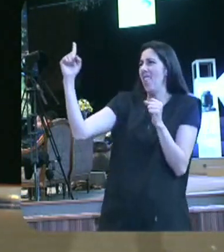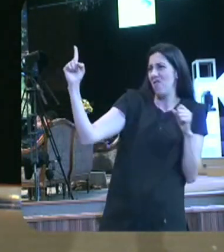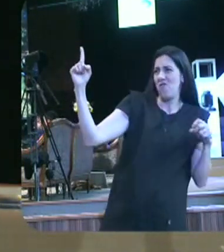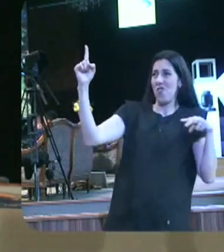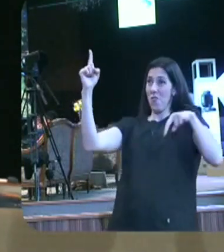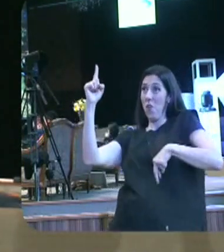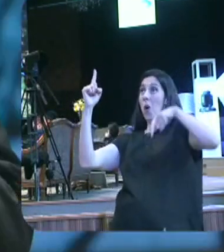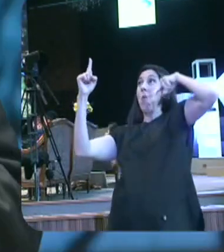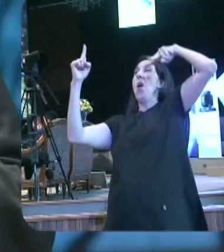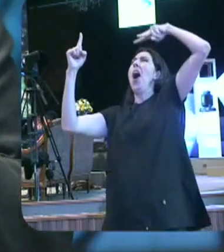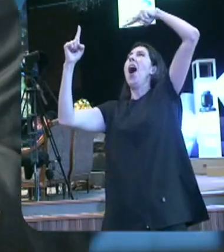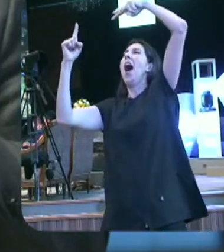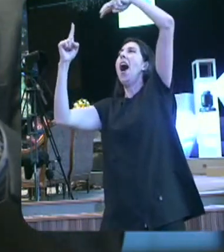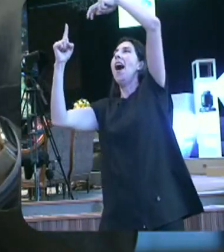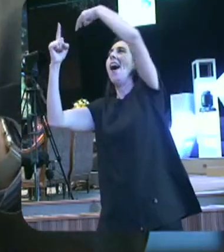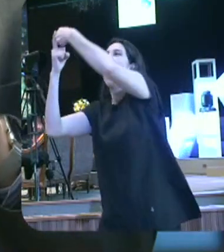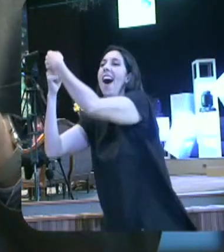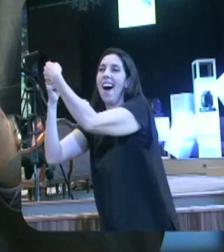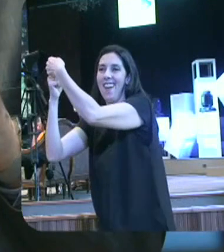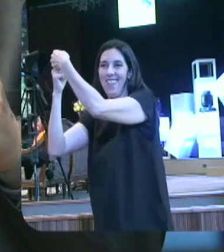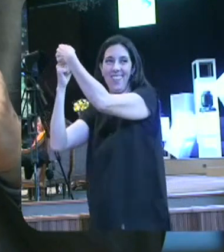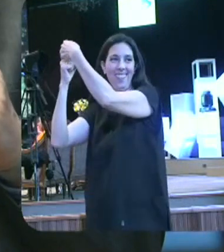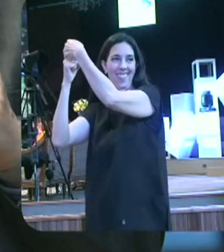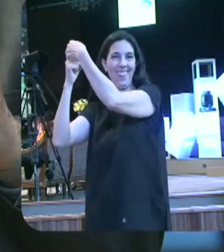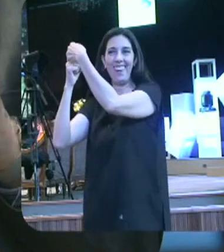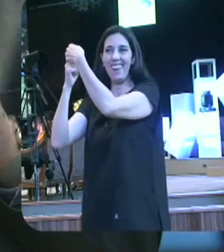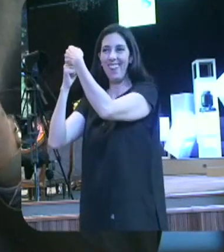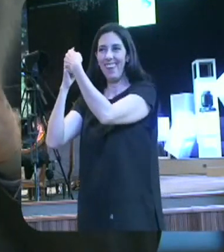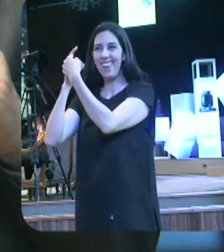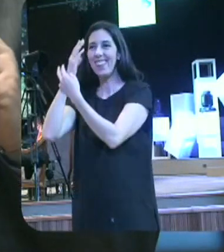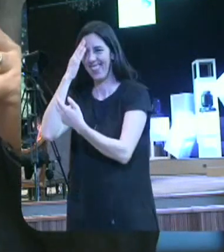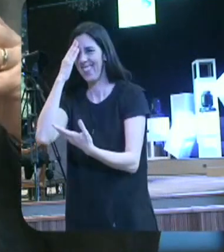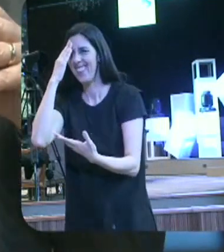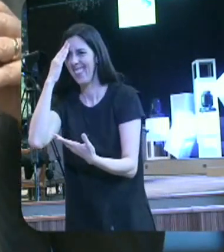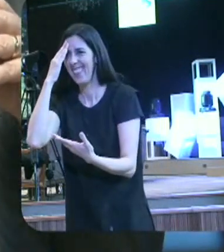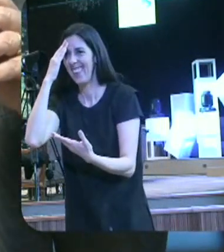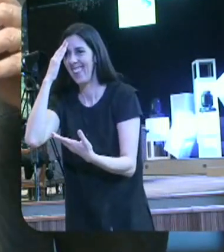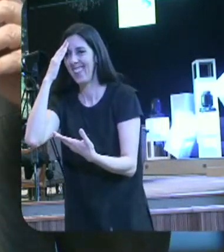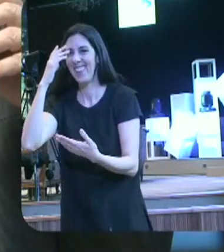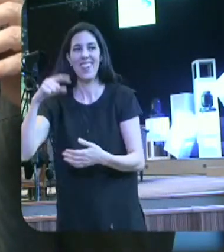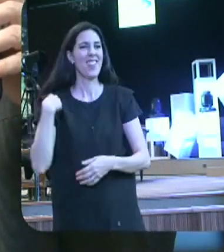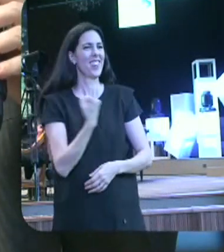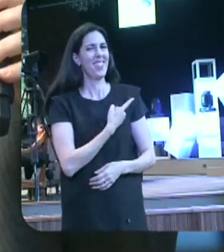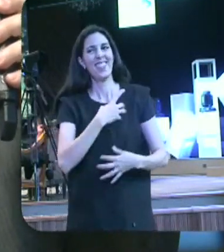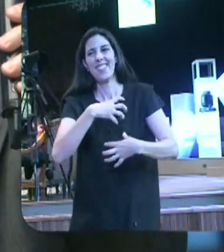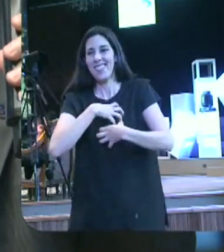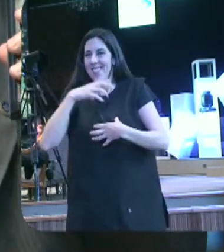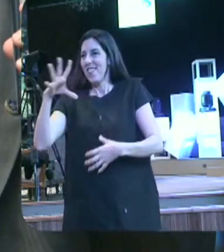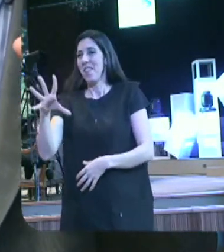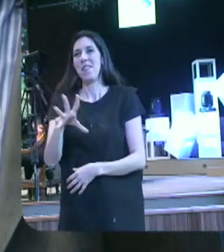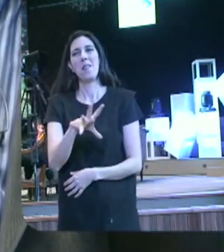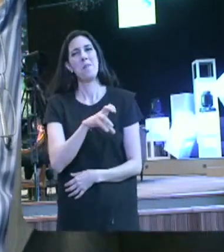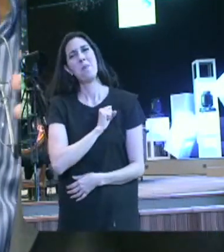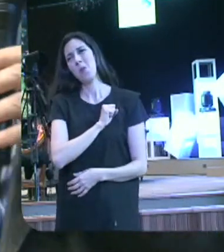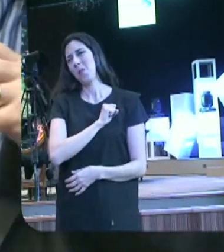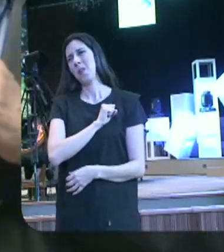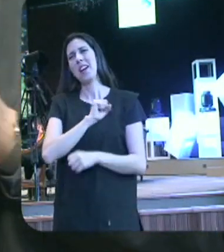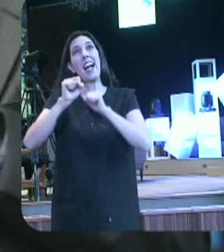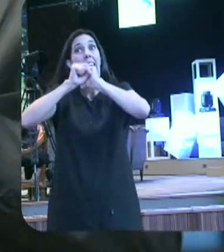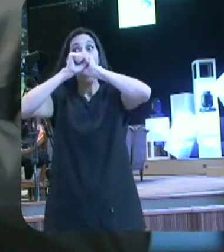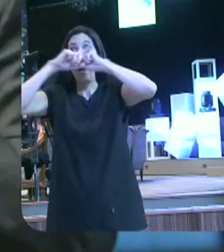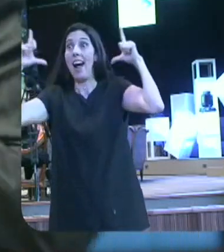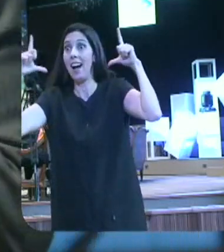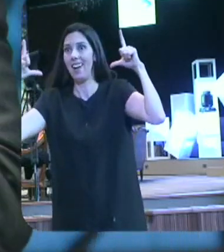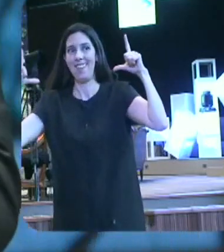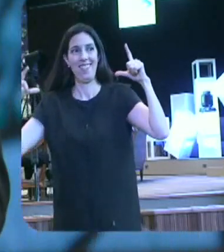o Senhor quer que a gente entenda o amor em mais alta definição que